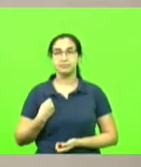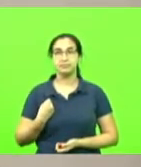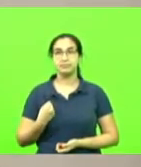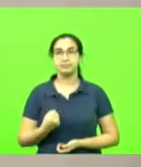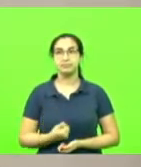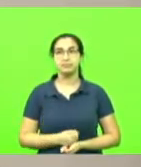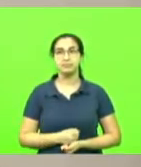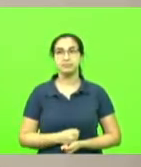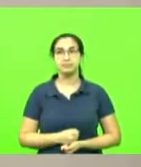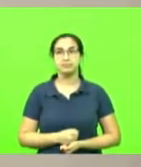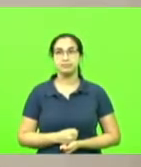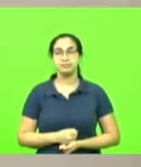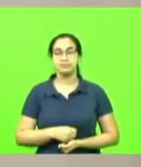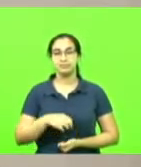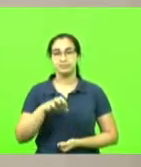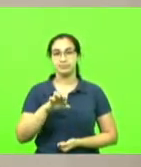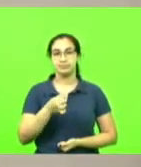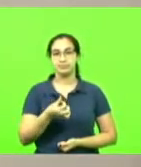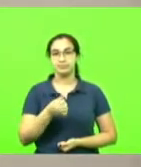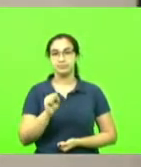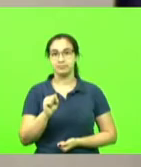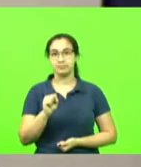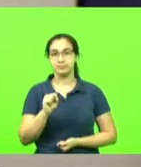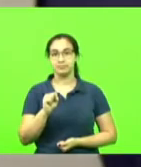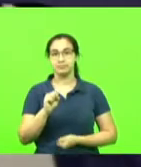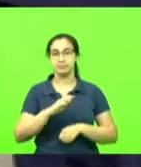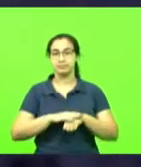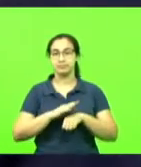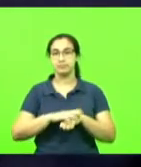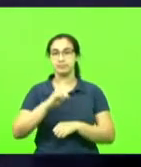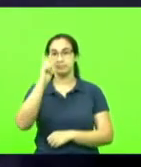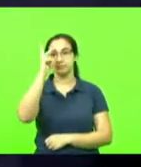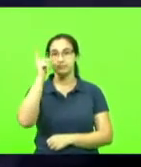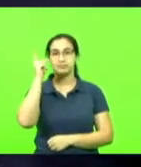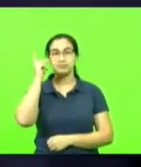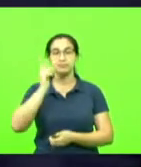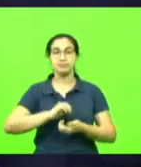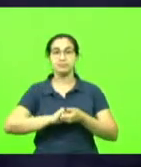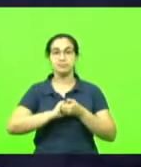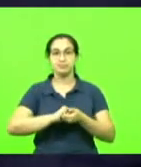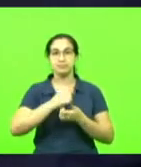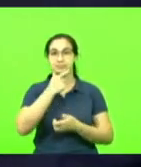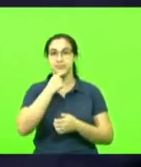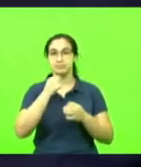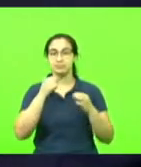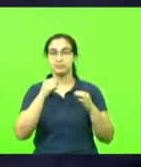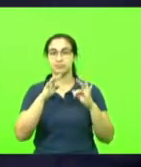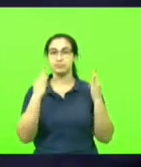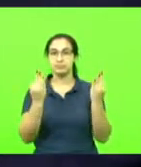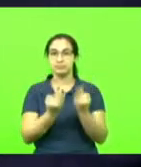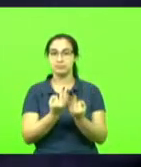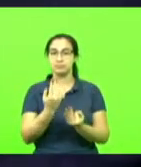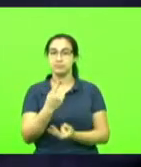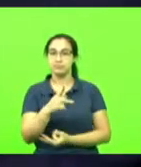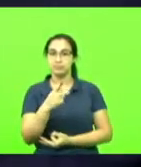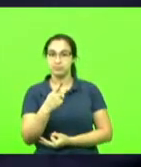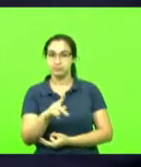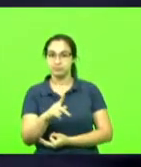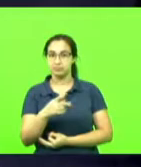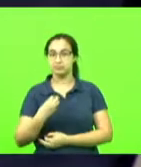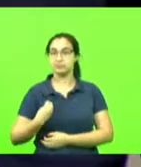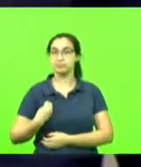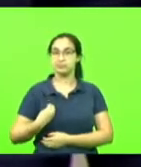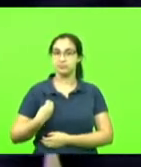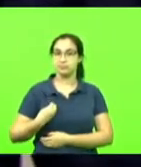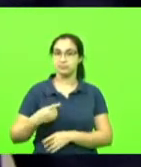Moção de número 968, deputada Paulinha, cumprimentando os familiares do senhor Adroaldo Cassol pela vida e